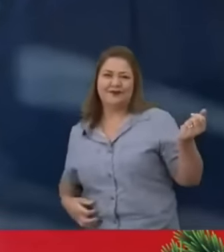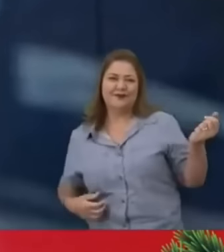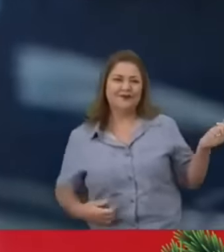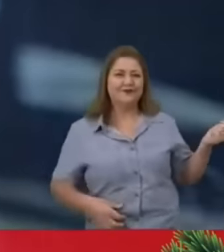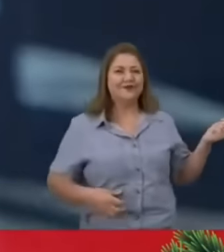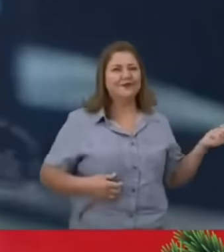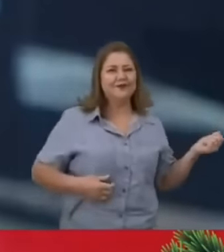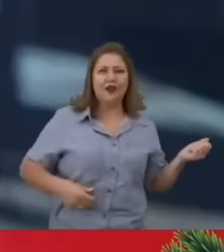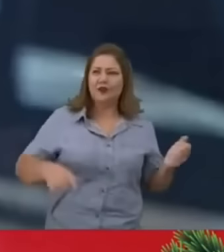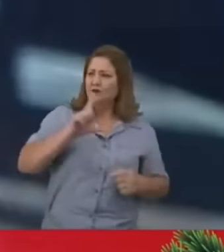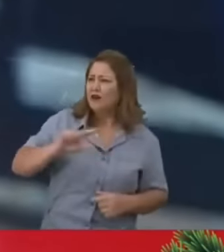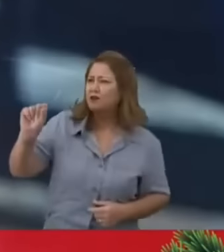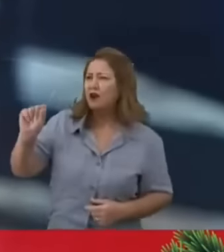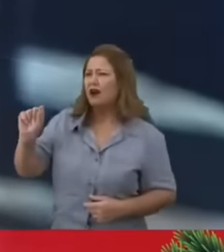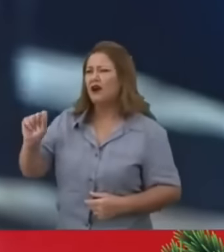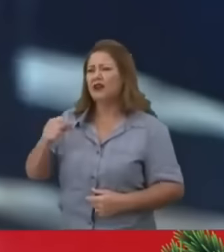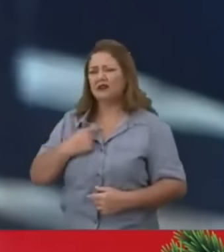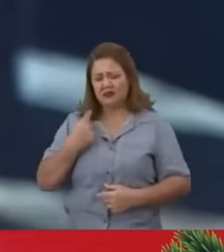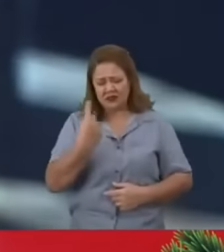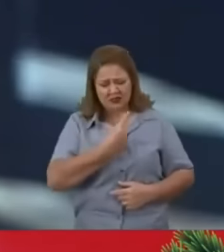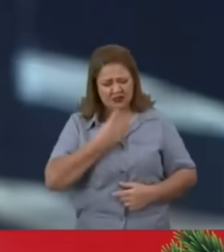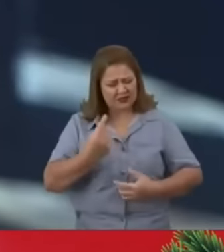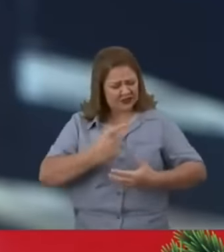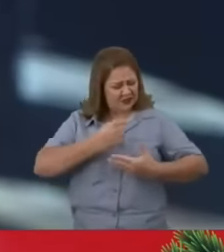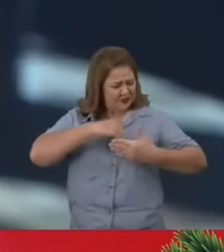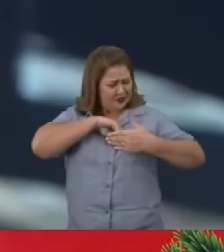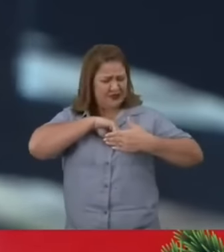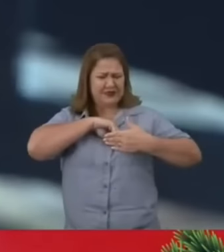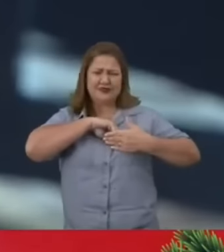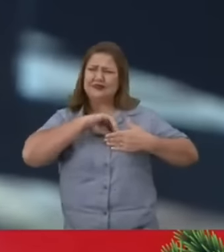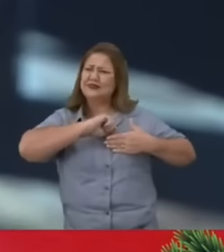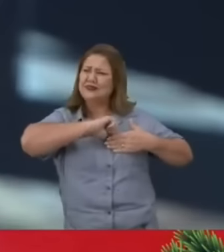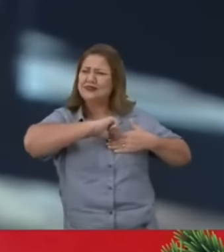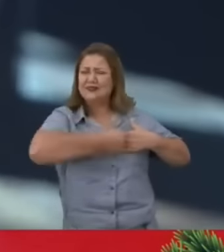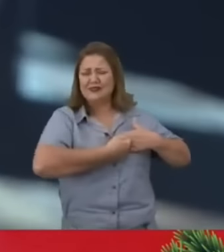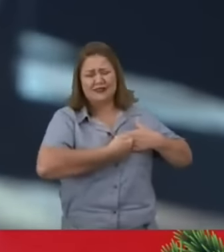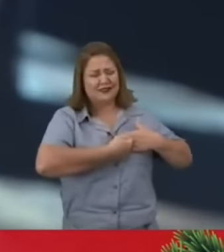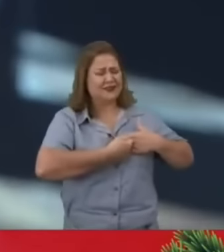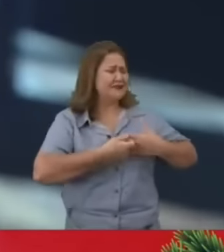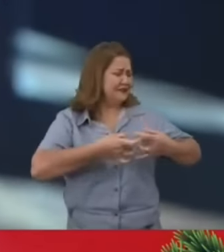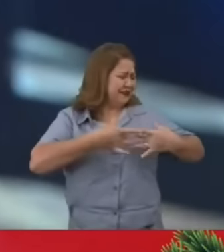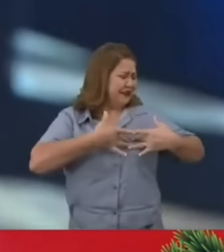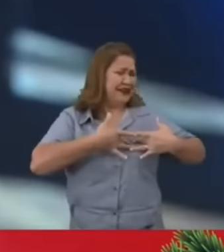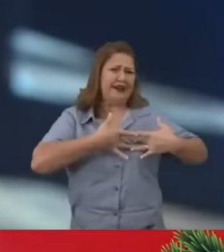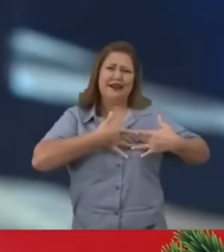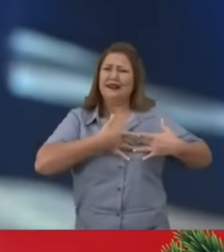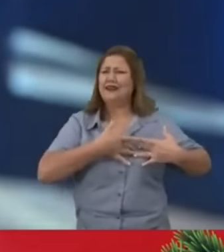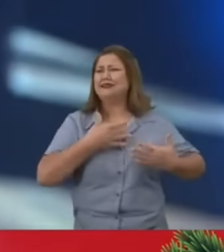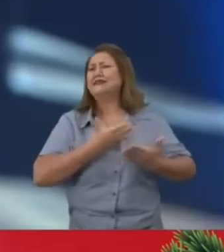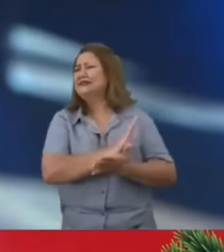Depois que você foi embora, a solidão entrou, trancou a porta e não me deixa mais.